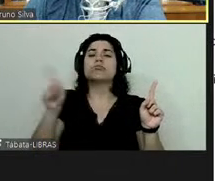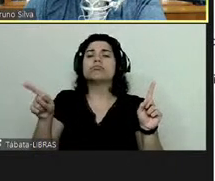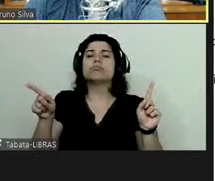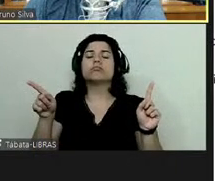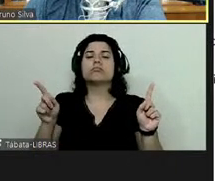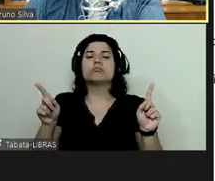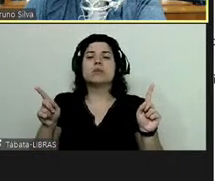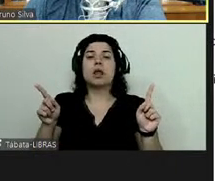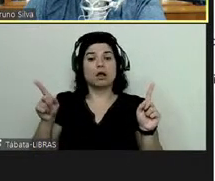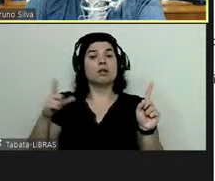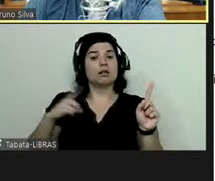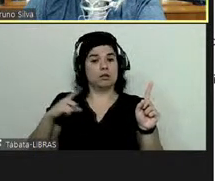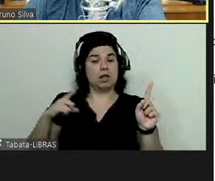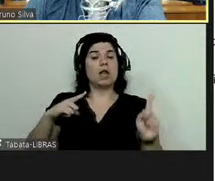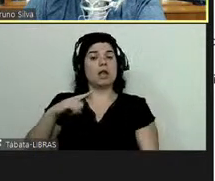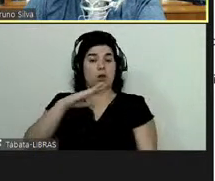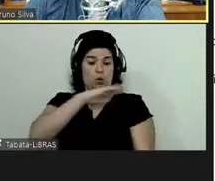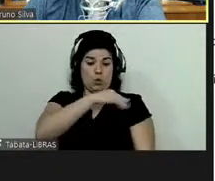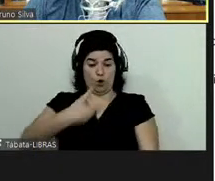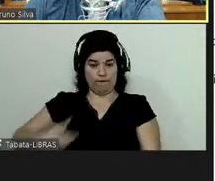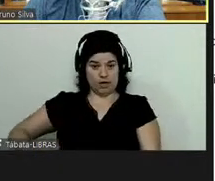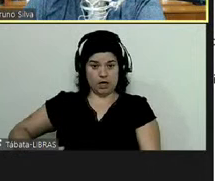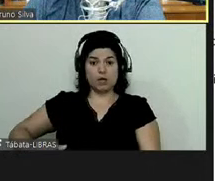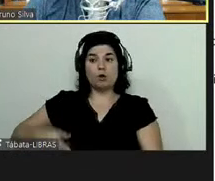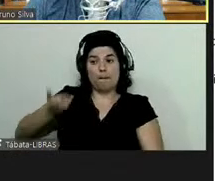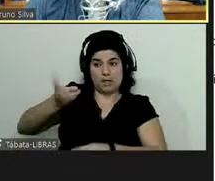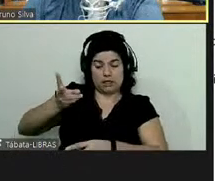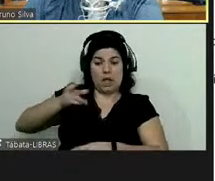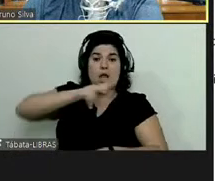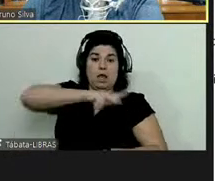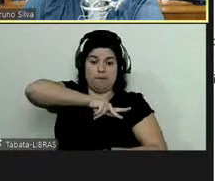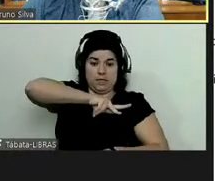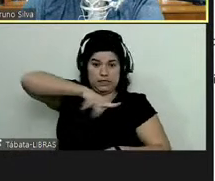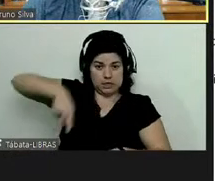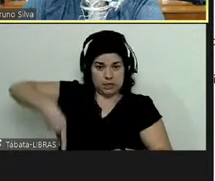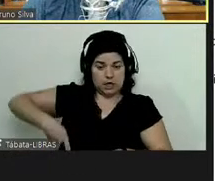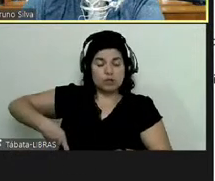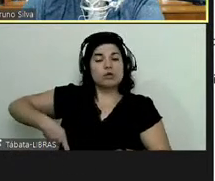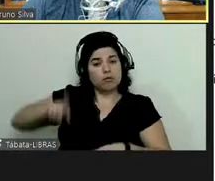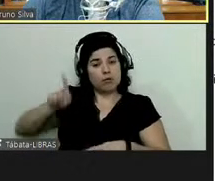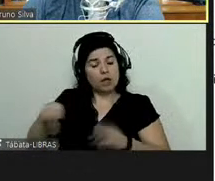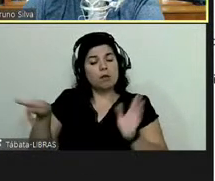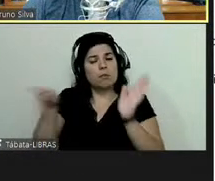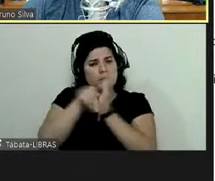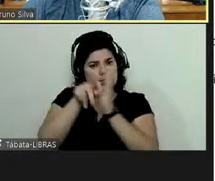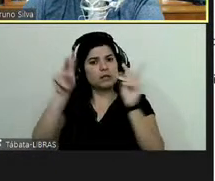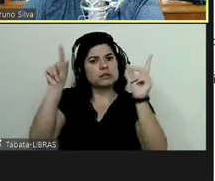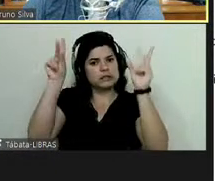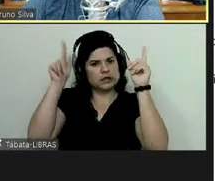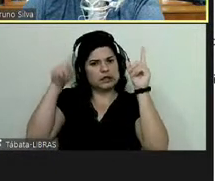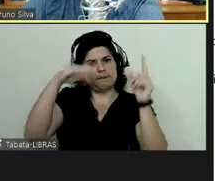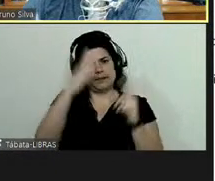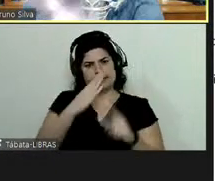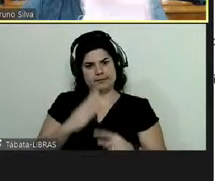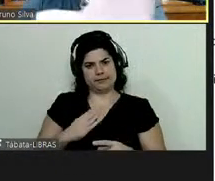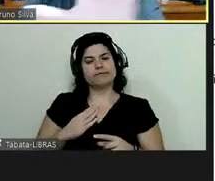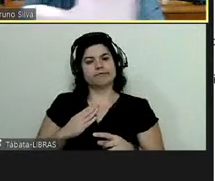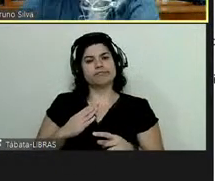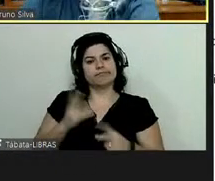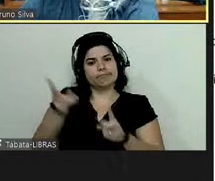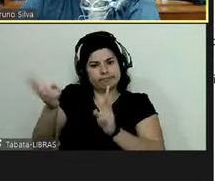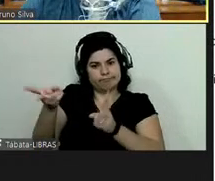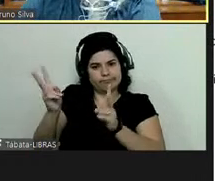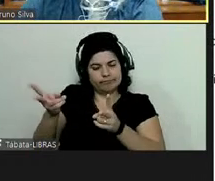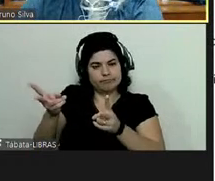e vai manter obviamente o presidencialismo o tem um traço institucional mais antigo até do Brasil né que